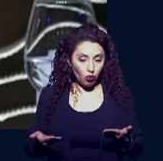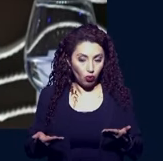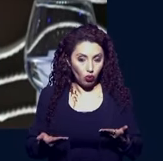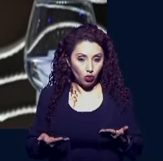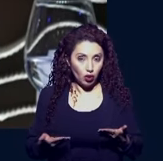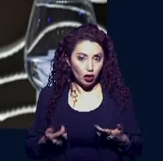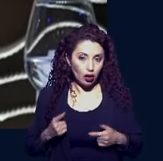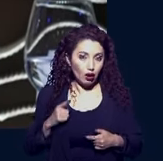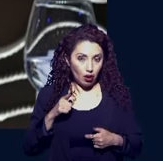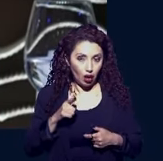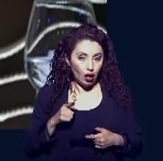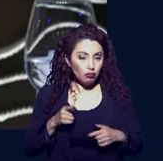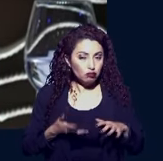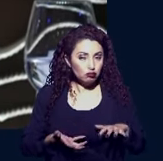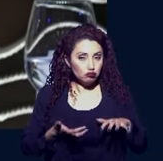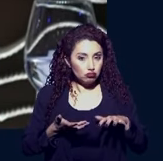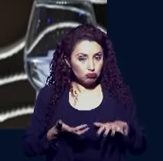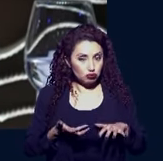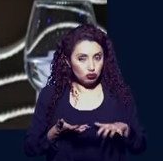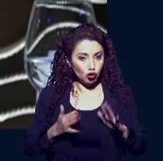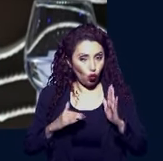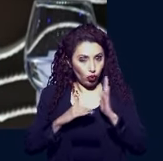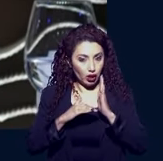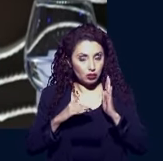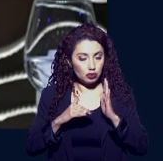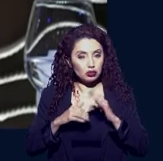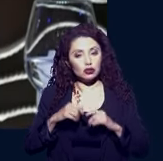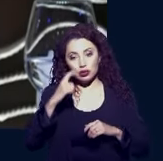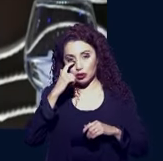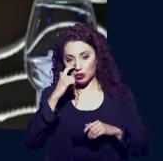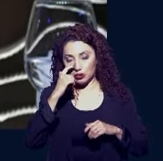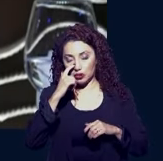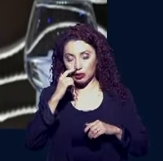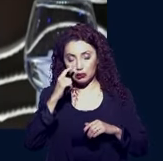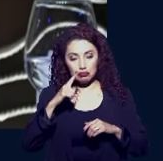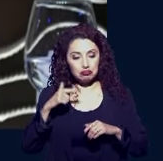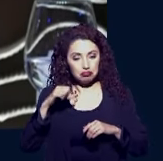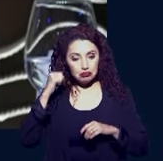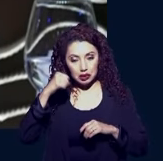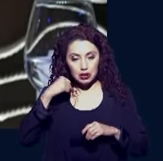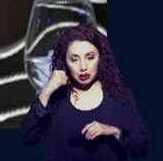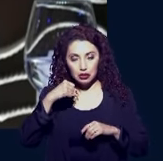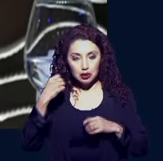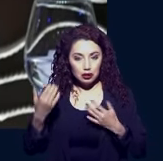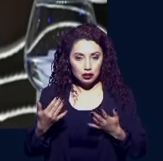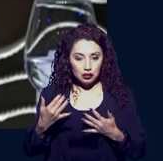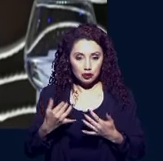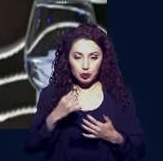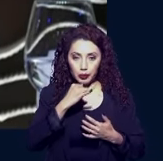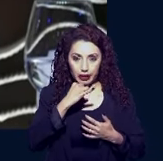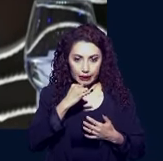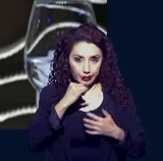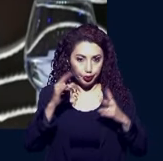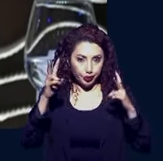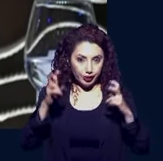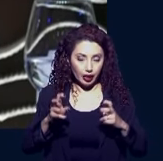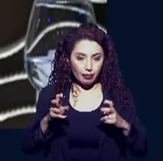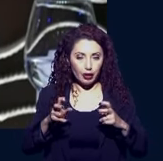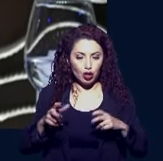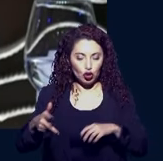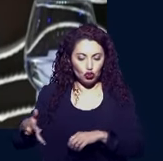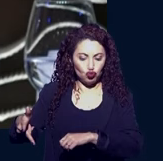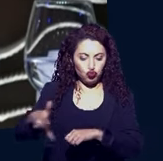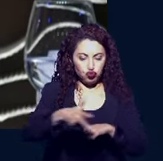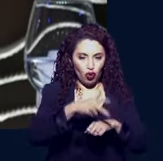como Senadora e já vivi lá atrás como deputada Federal também por exemplo o caso dos pesticidas né que